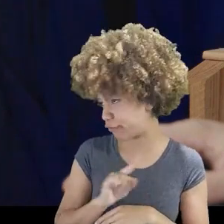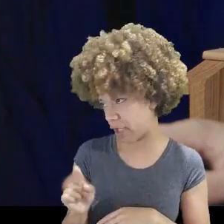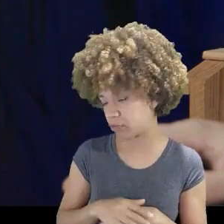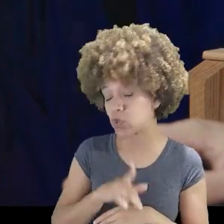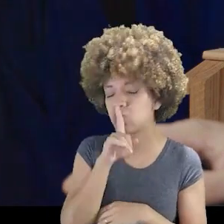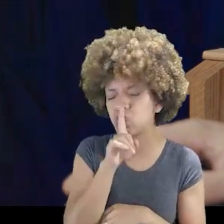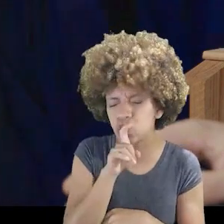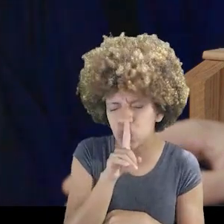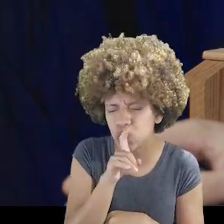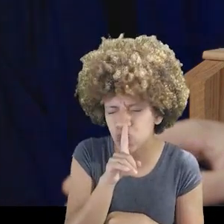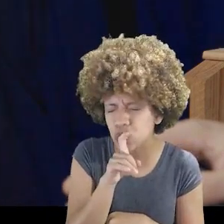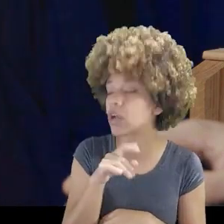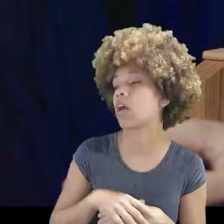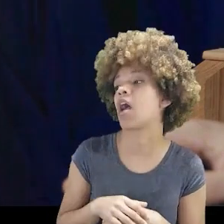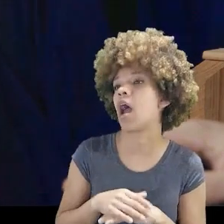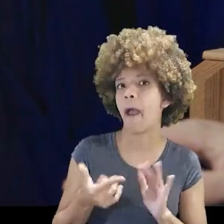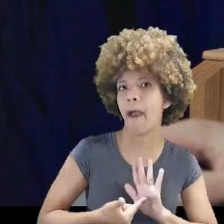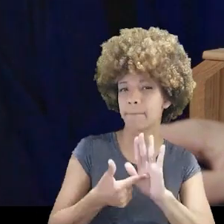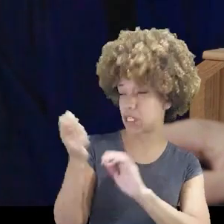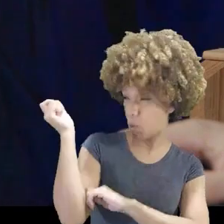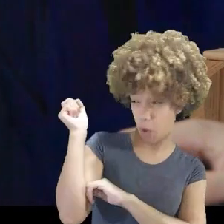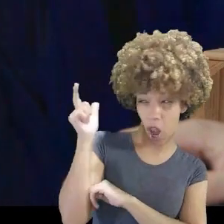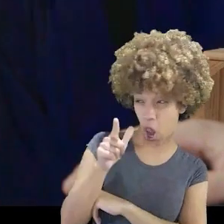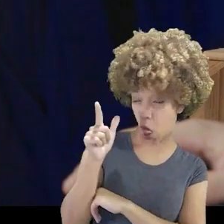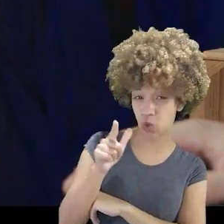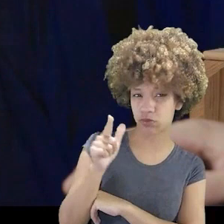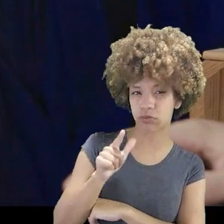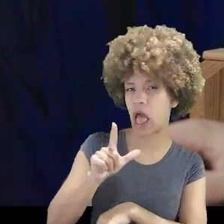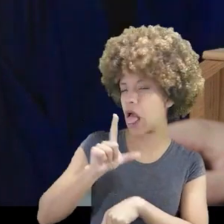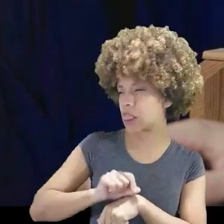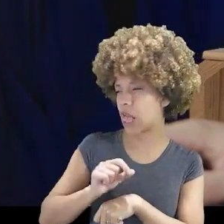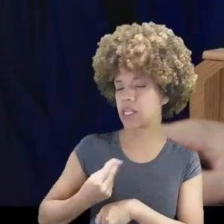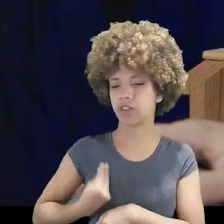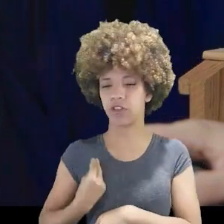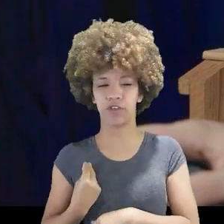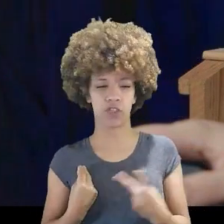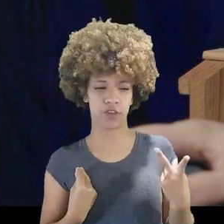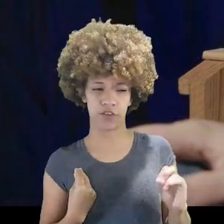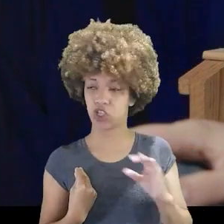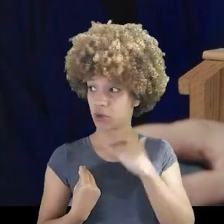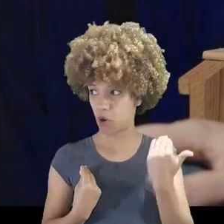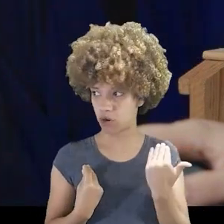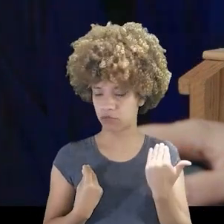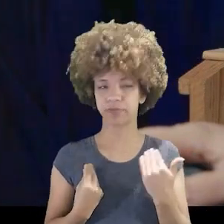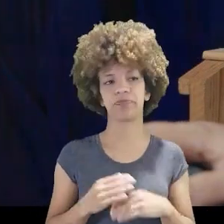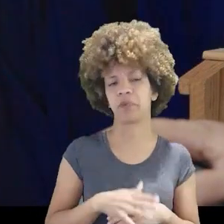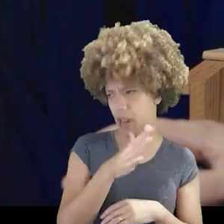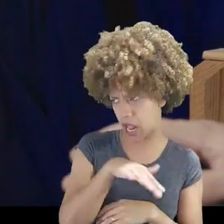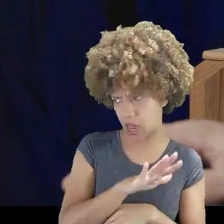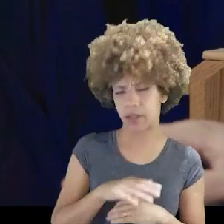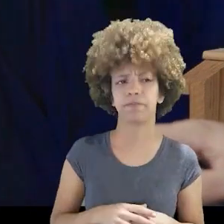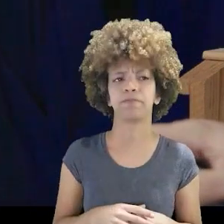juro para você cara apareceu uma luz a gente tava indo tinha uns 10 vivos e mais os 20 minutos na parte de nossa né